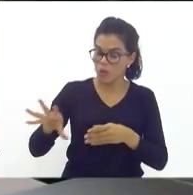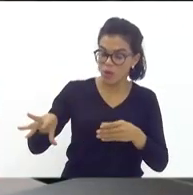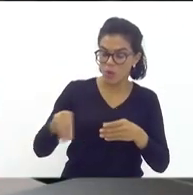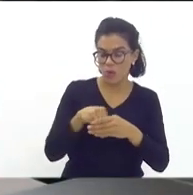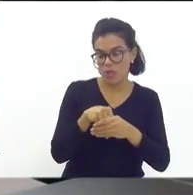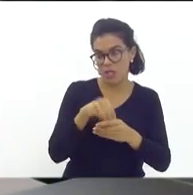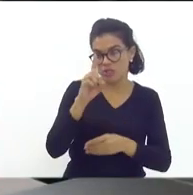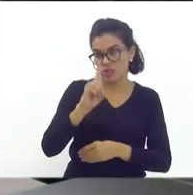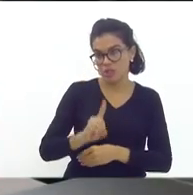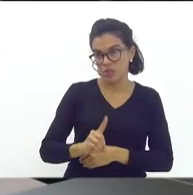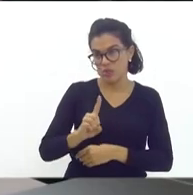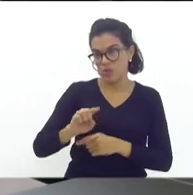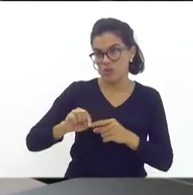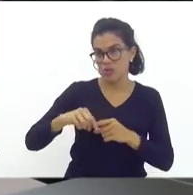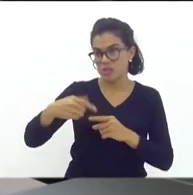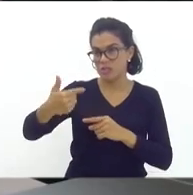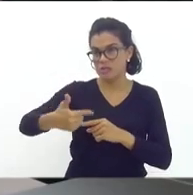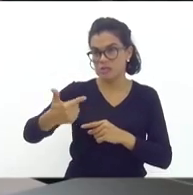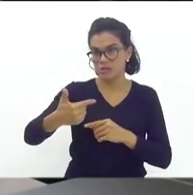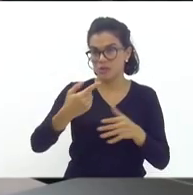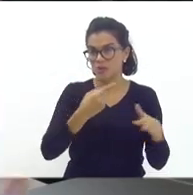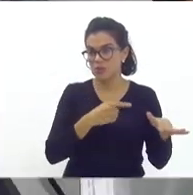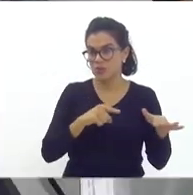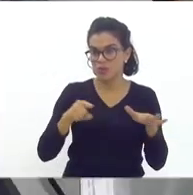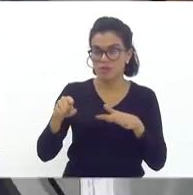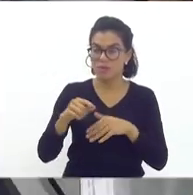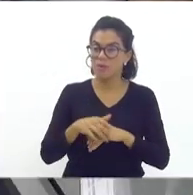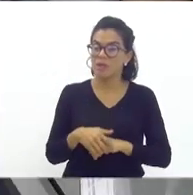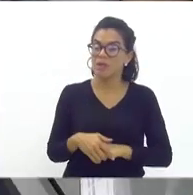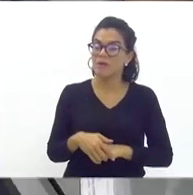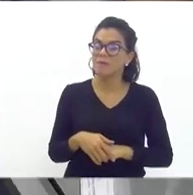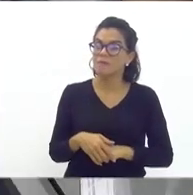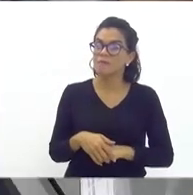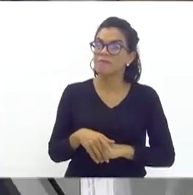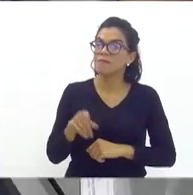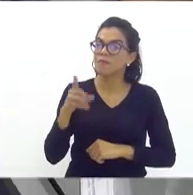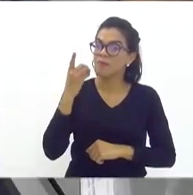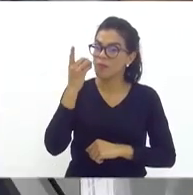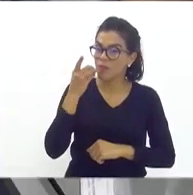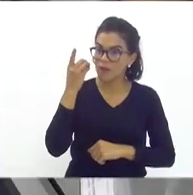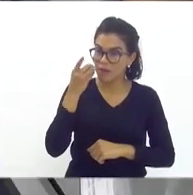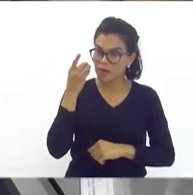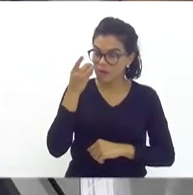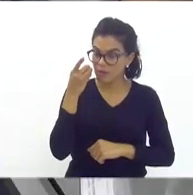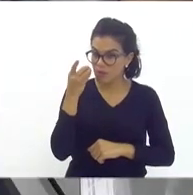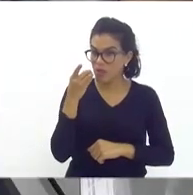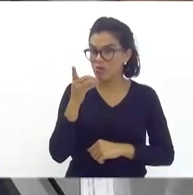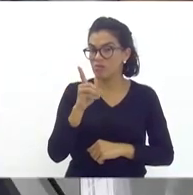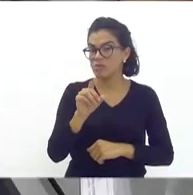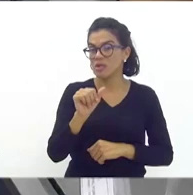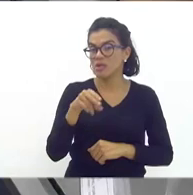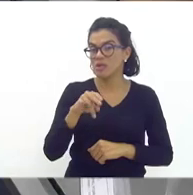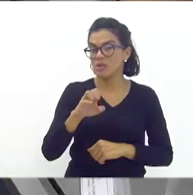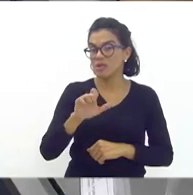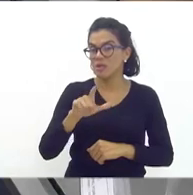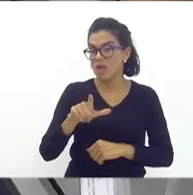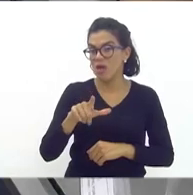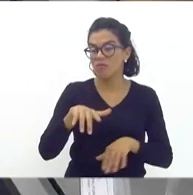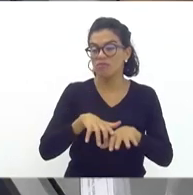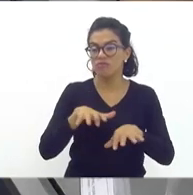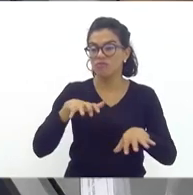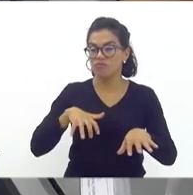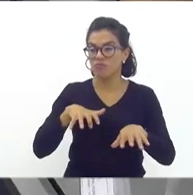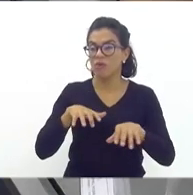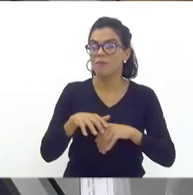diretora nessa próxima oitiva para esgotarmos com a presidente como Deputado eh Deputado Daniel libralo divergência então